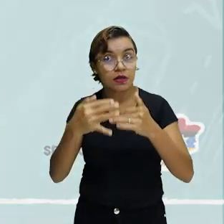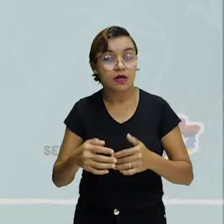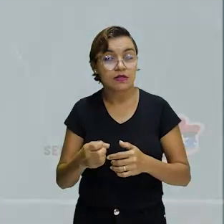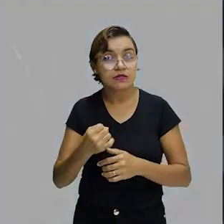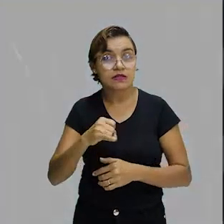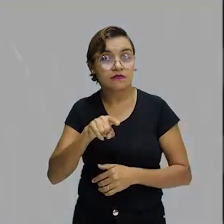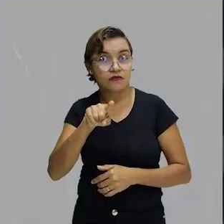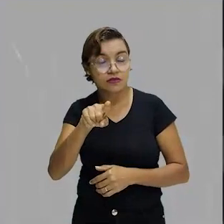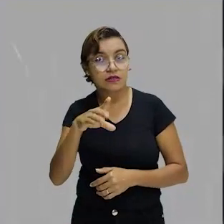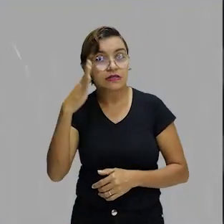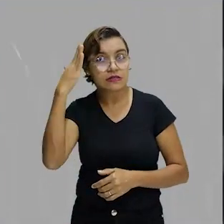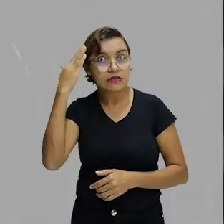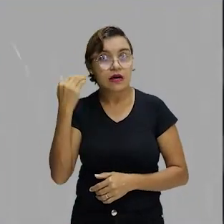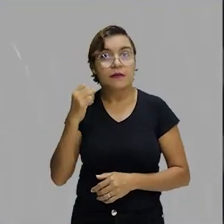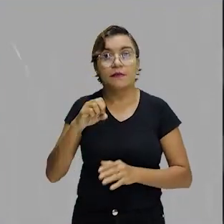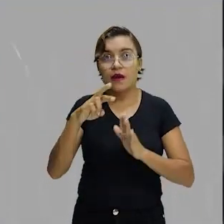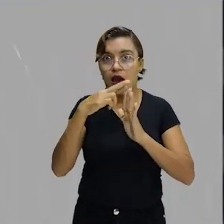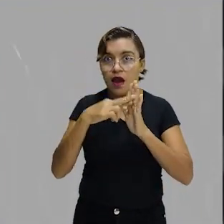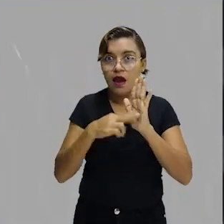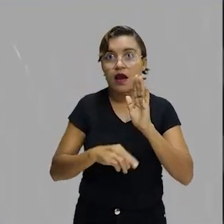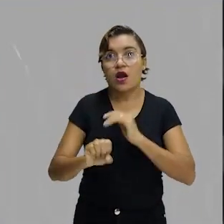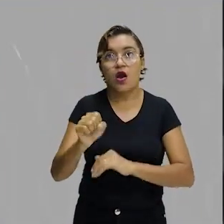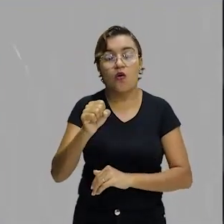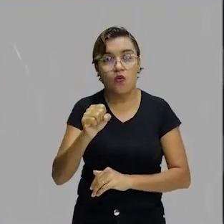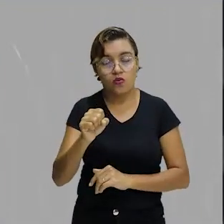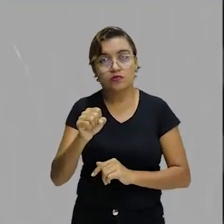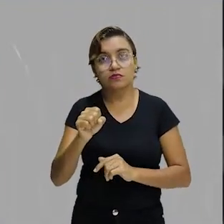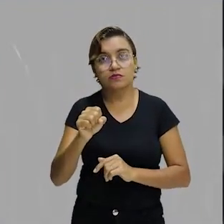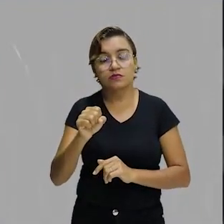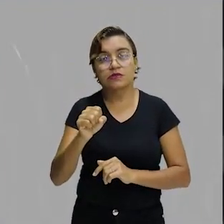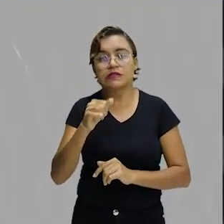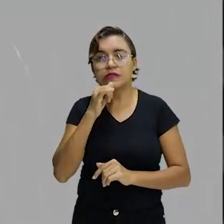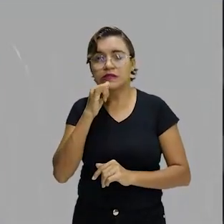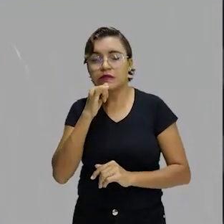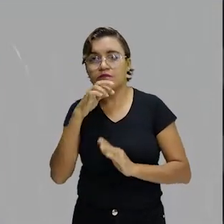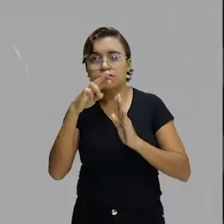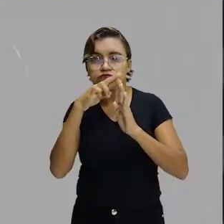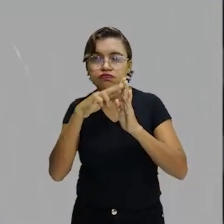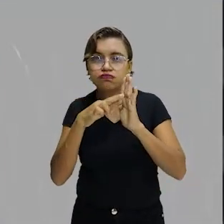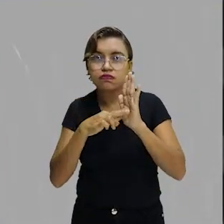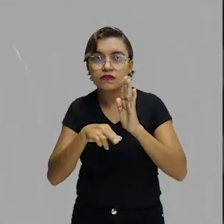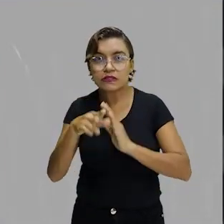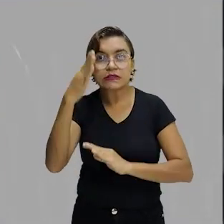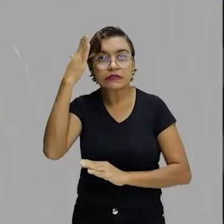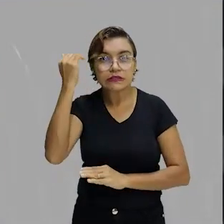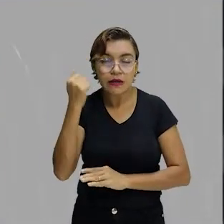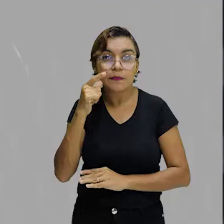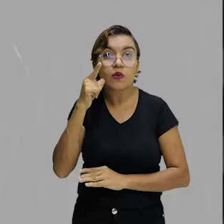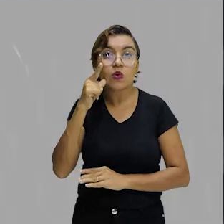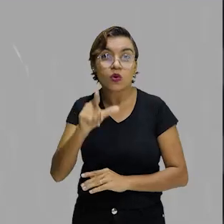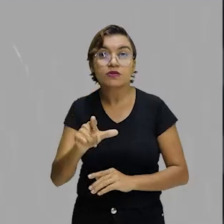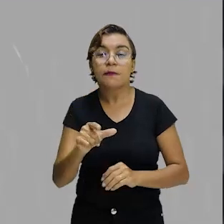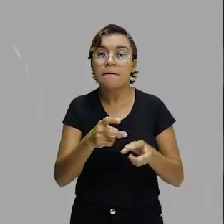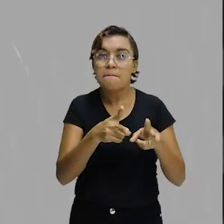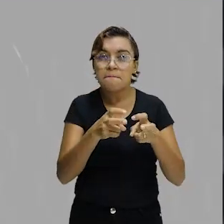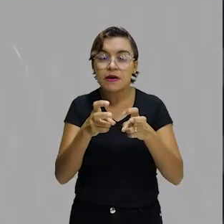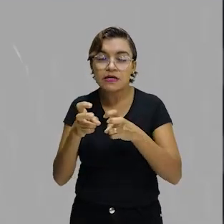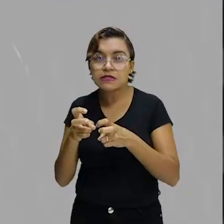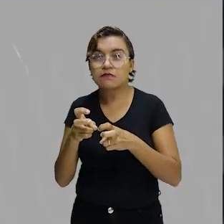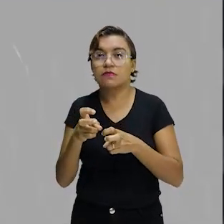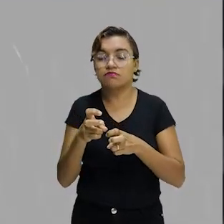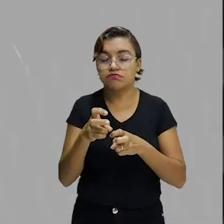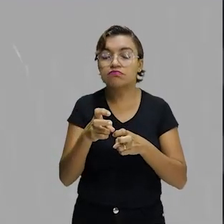as 8 regras, se você sabe as 8 regras, se você consegue perceber as